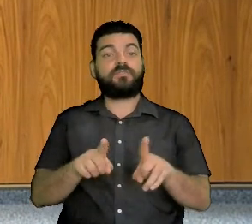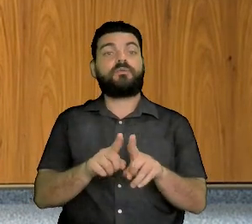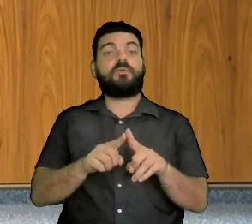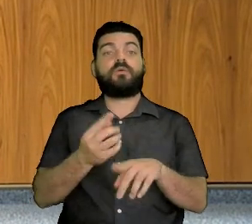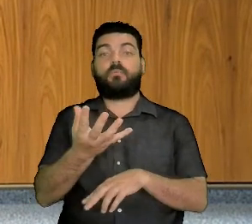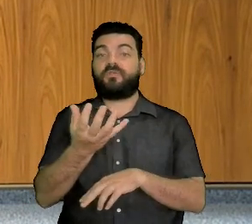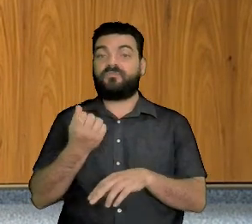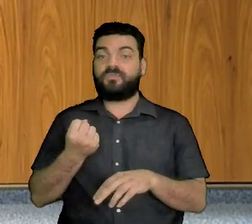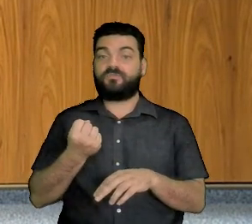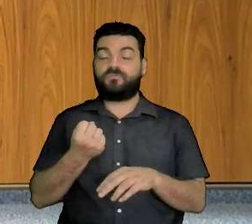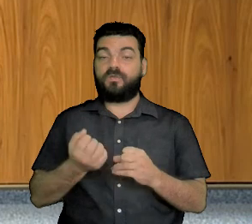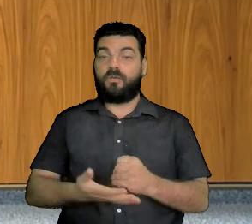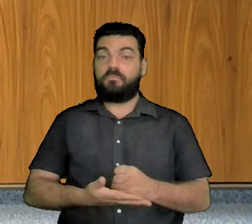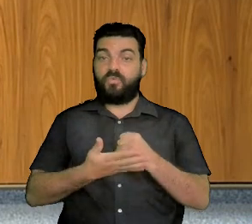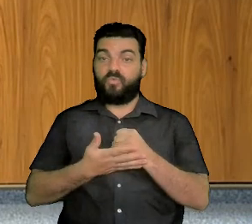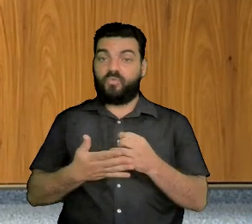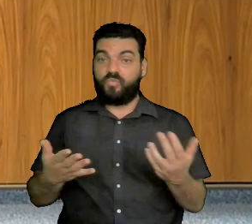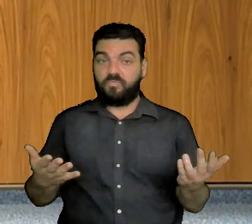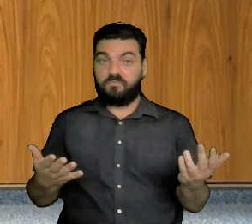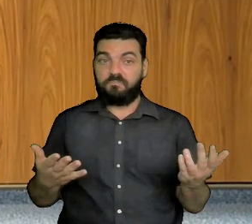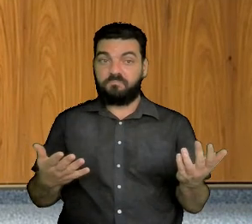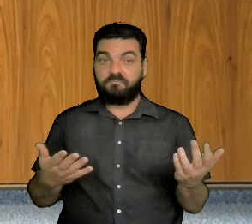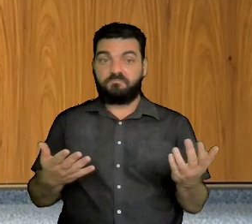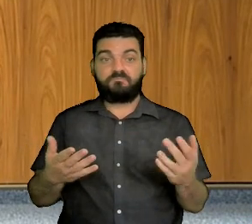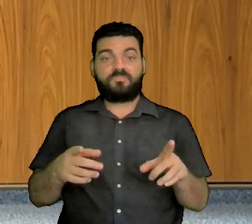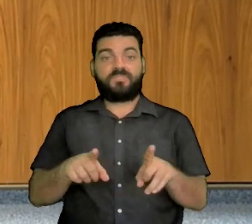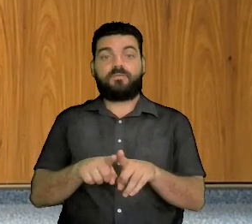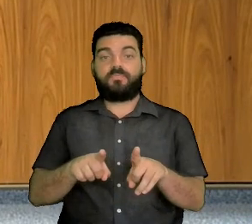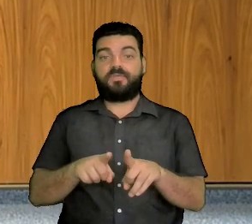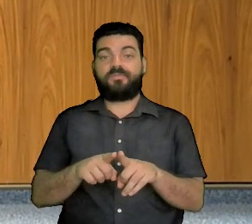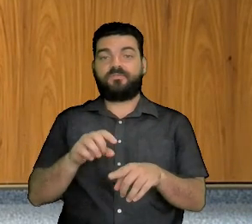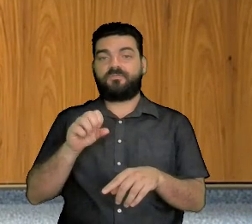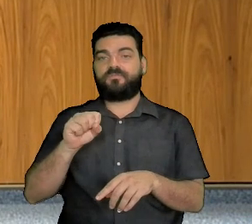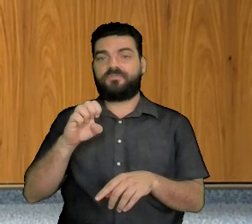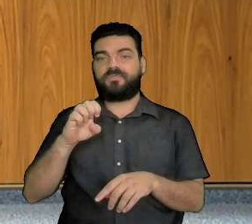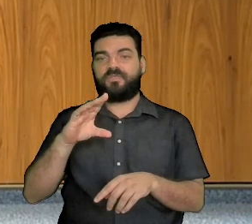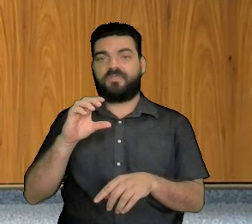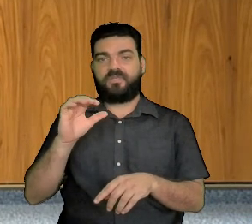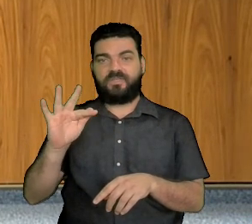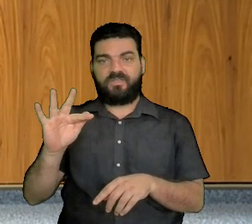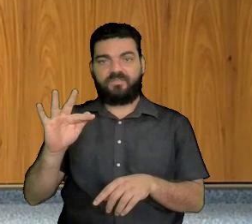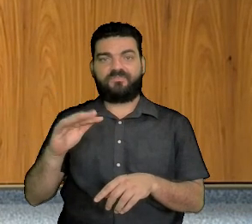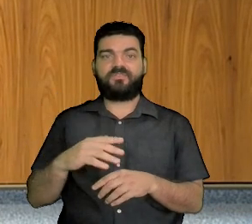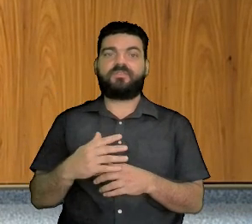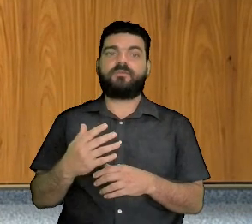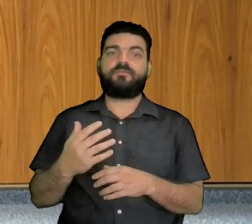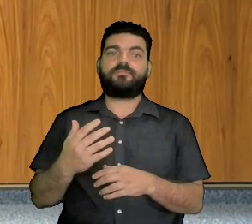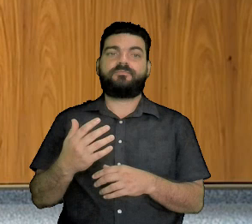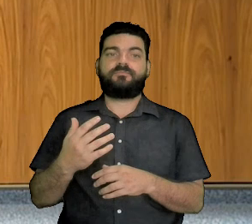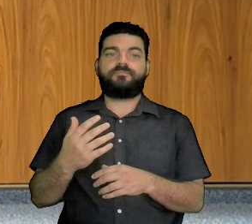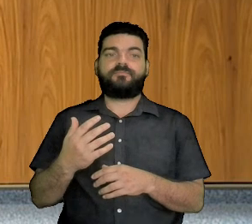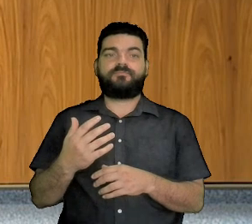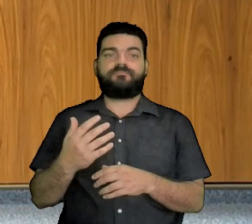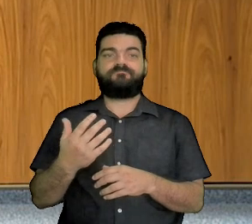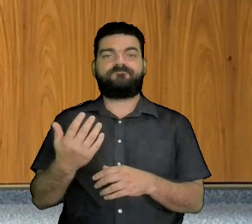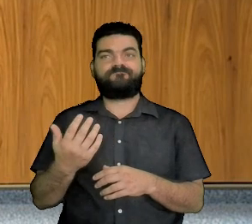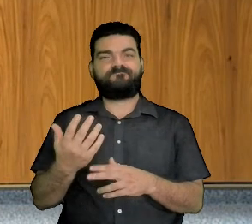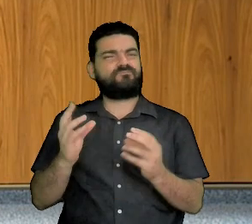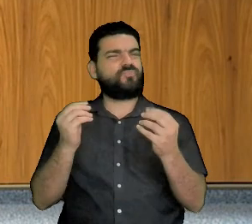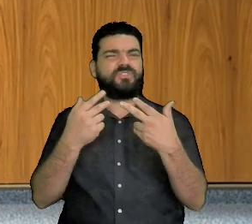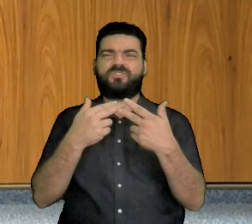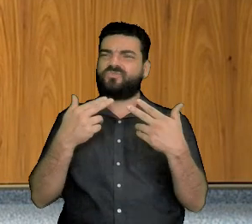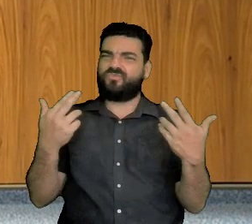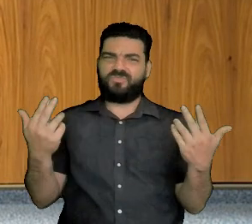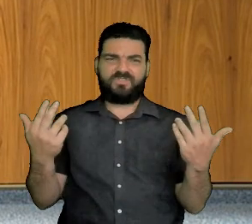de leniência, a questão dos benefícios assistenciais também, o SECAF,